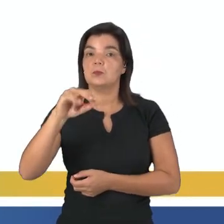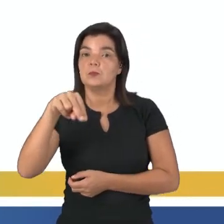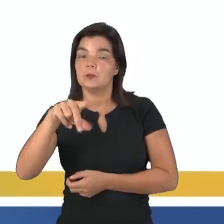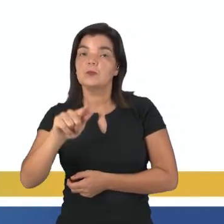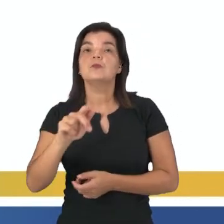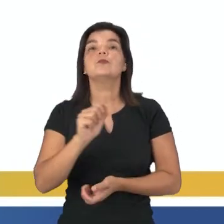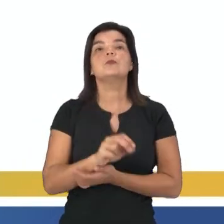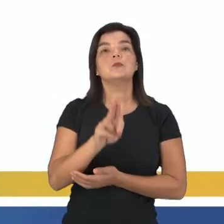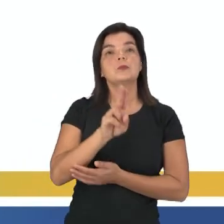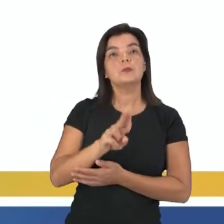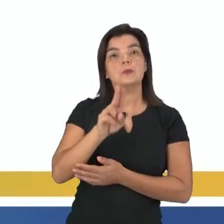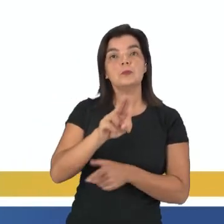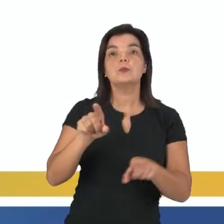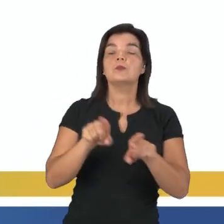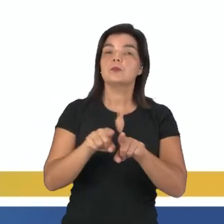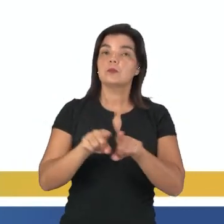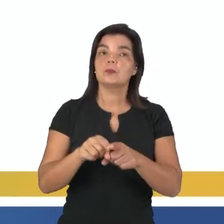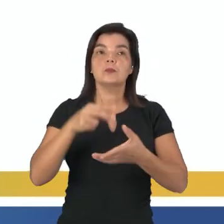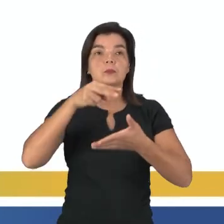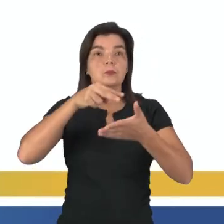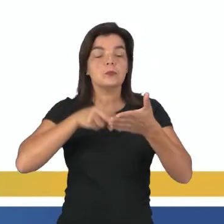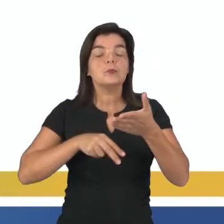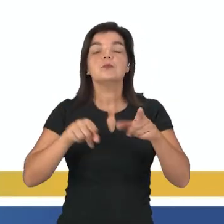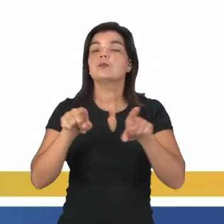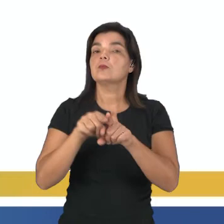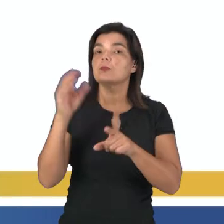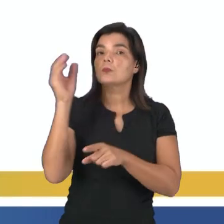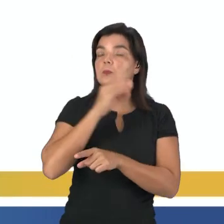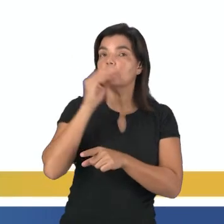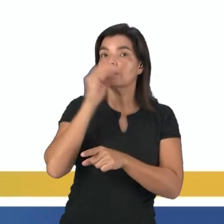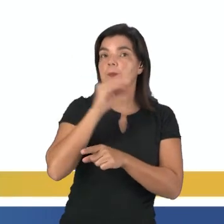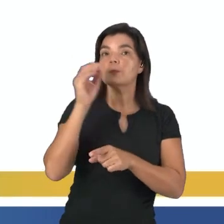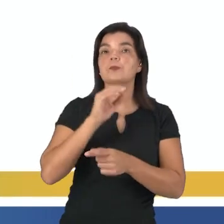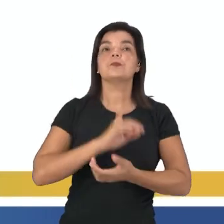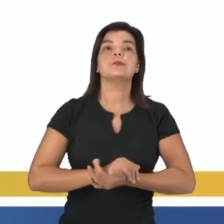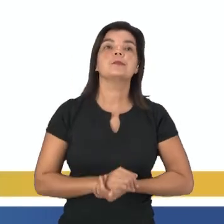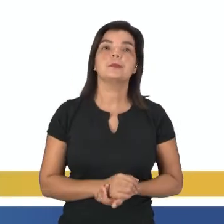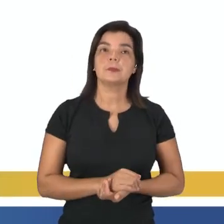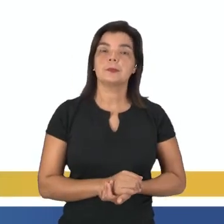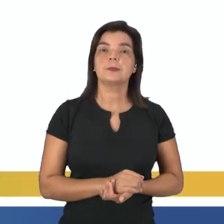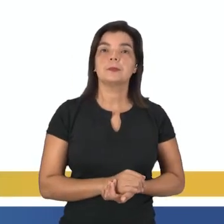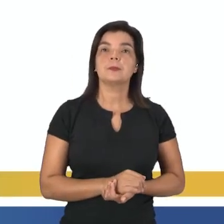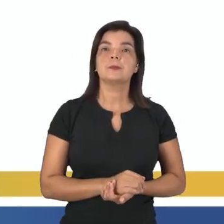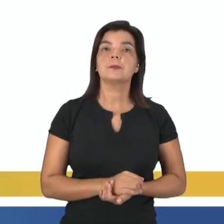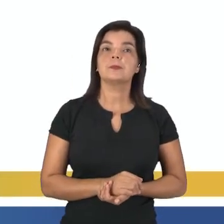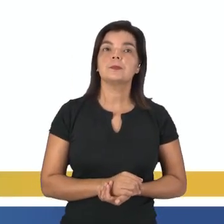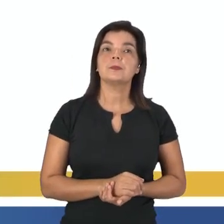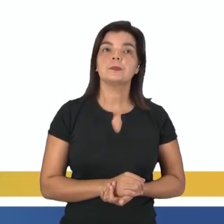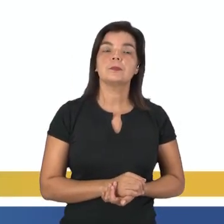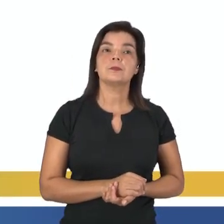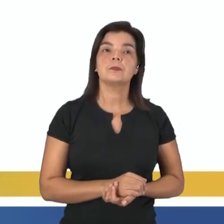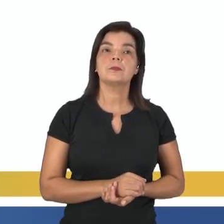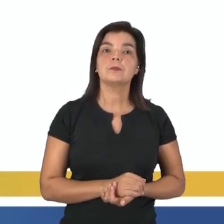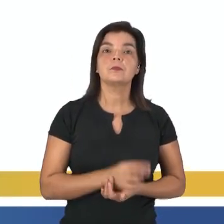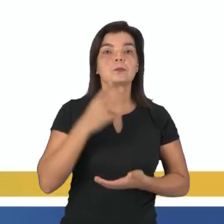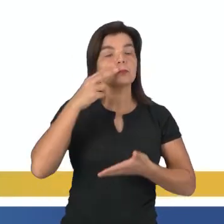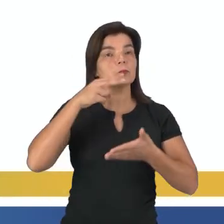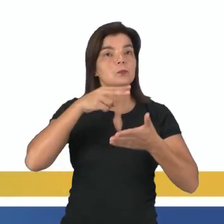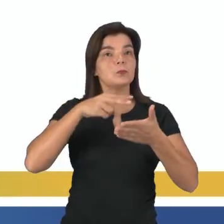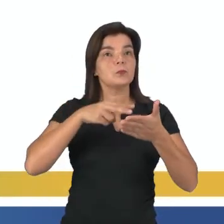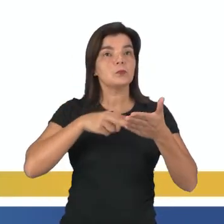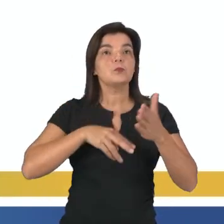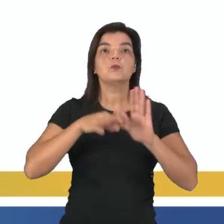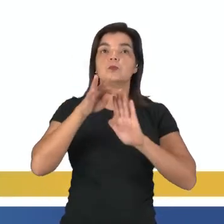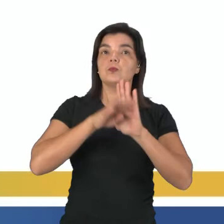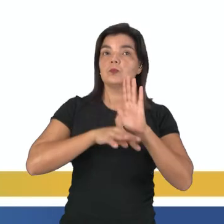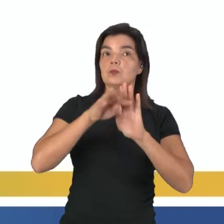Dalí reconoce a los 15 años que su labor artística está llena de o quê? Né? Aí você tem que ler ali, ó, os tubos